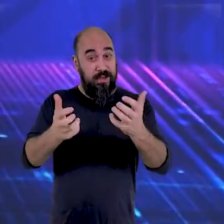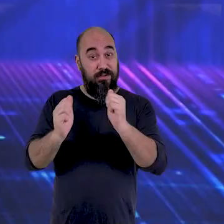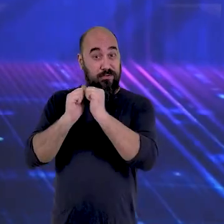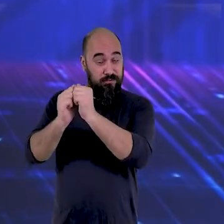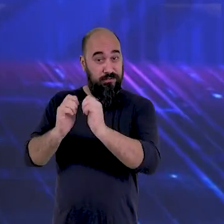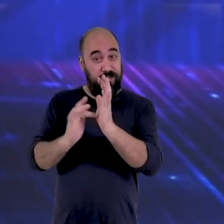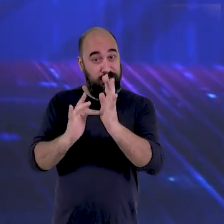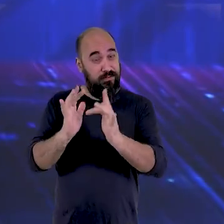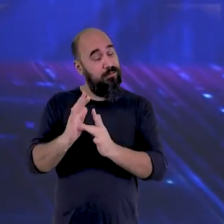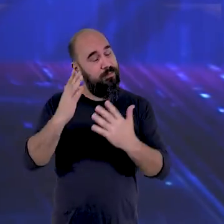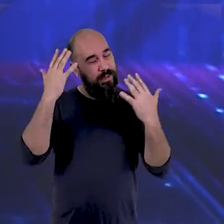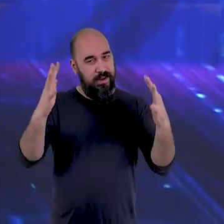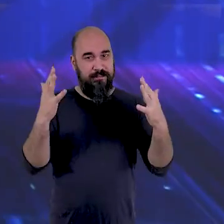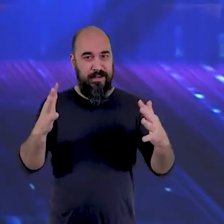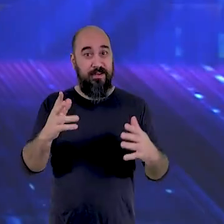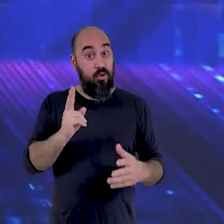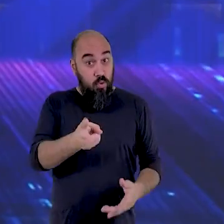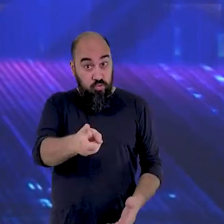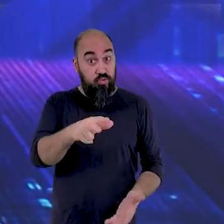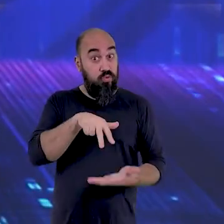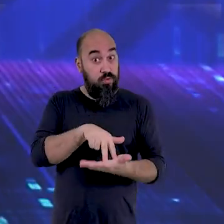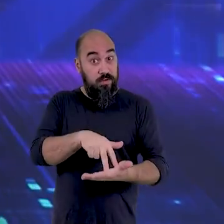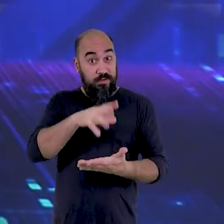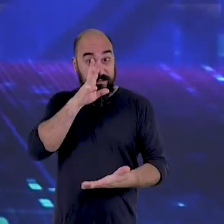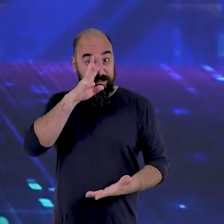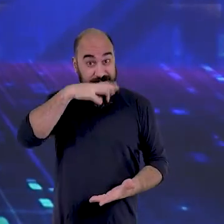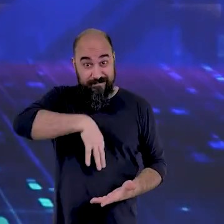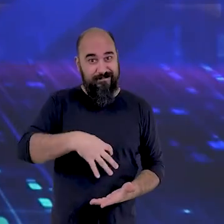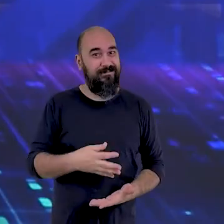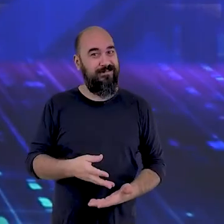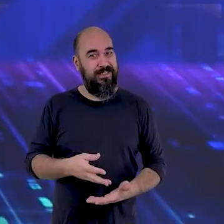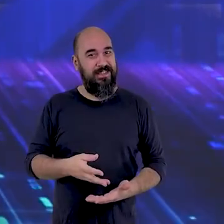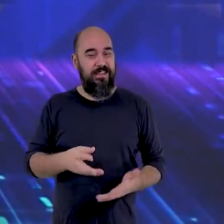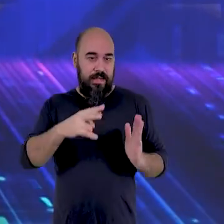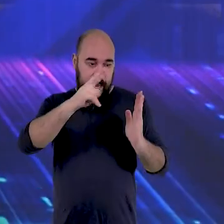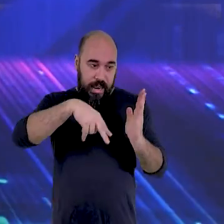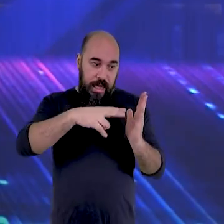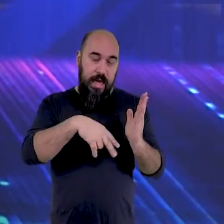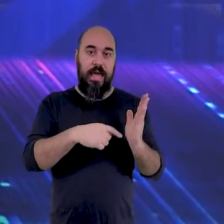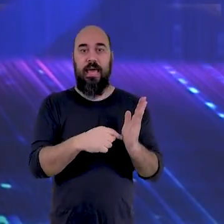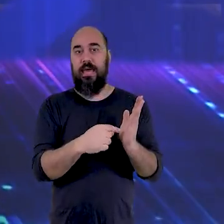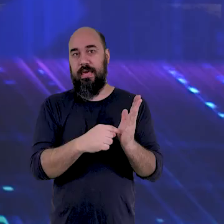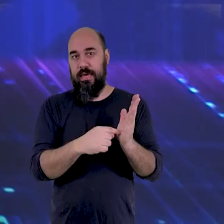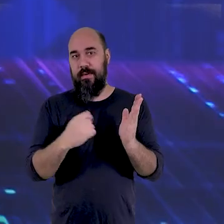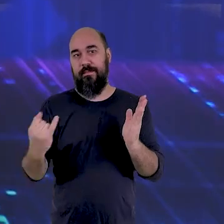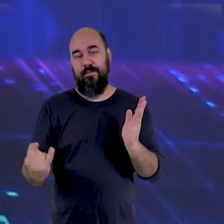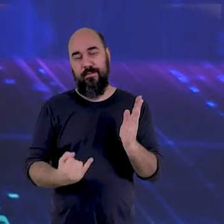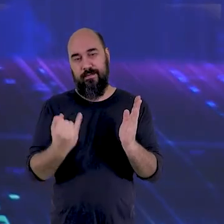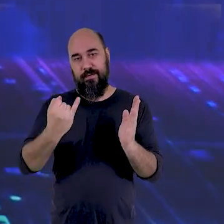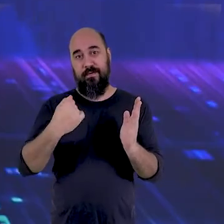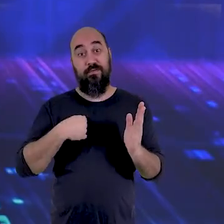decisão. Continue firme. Jesus está perto de voltar. Leia a Bíblia, estude a